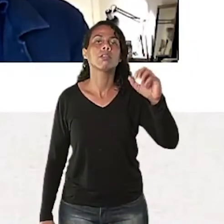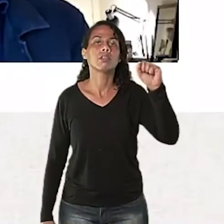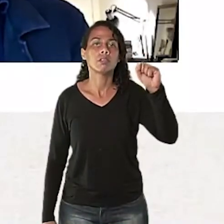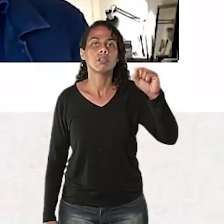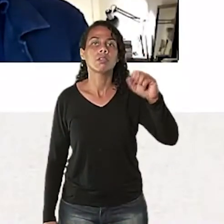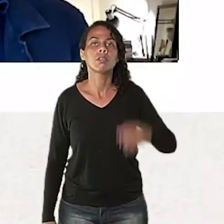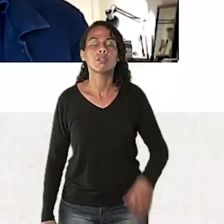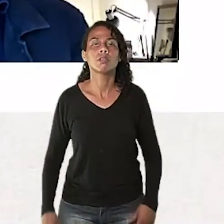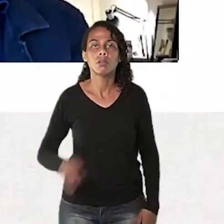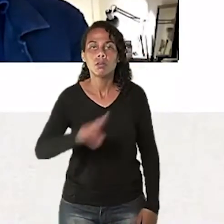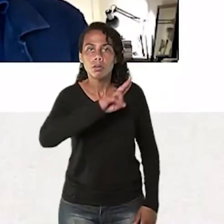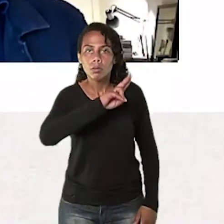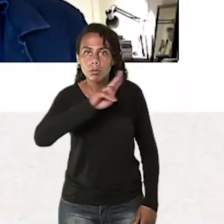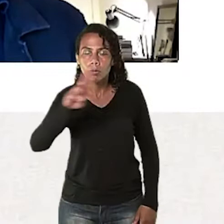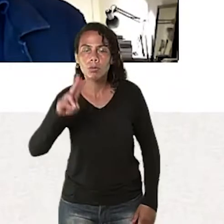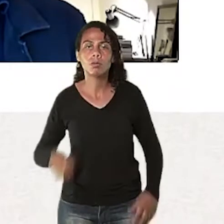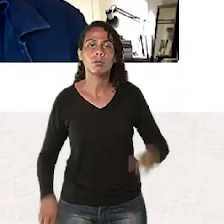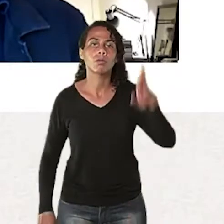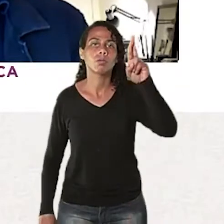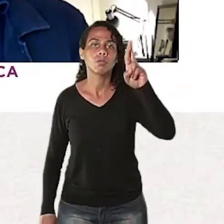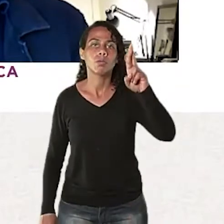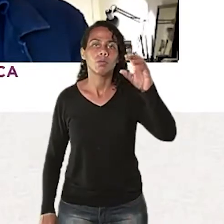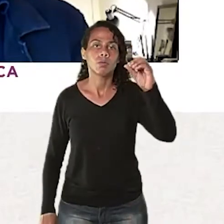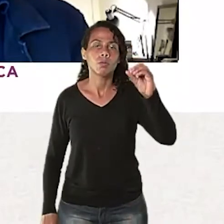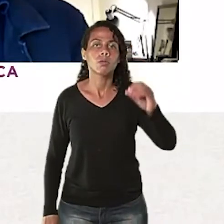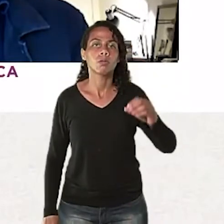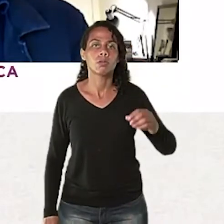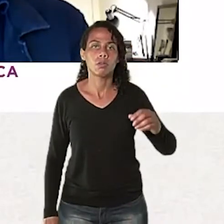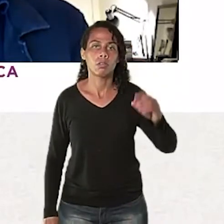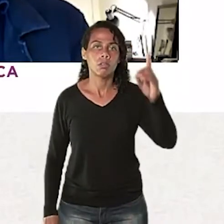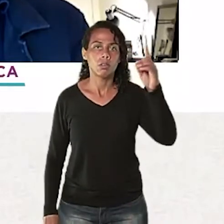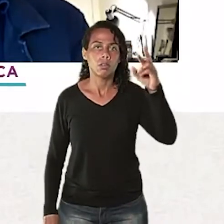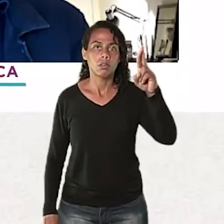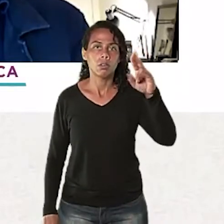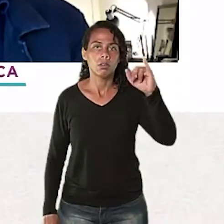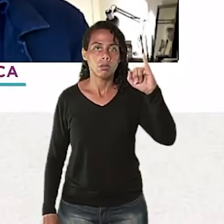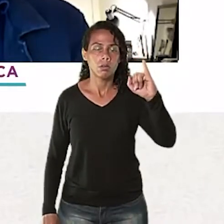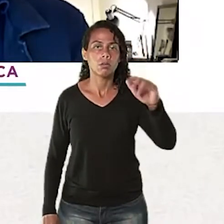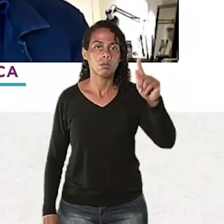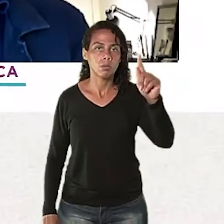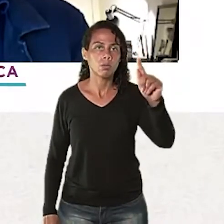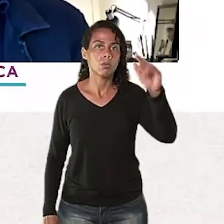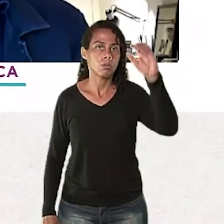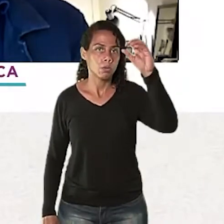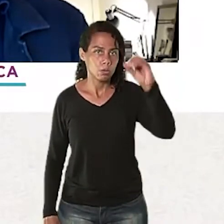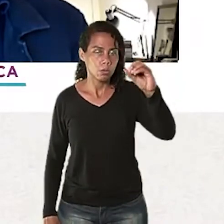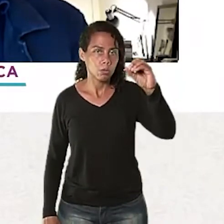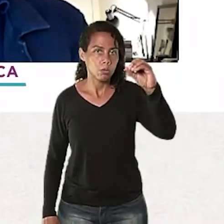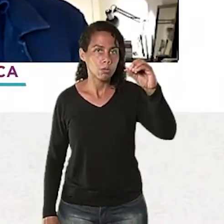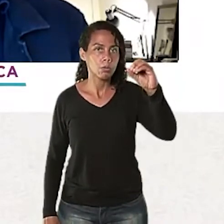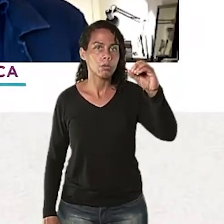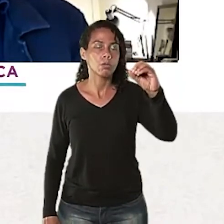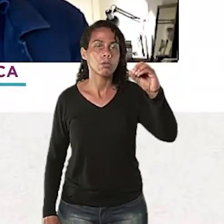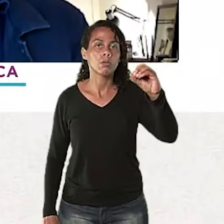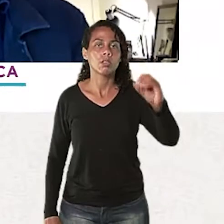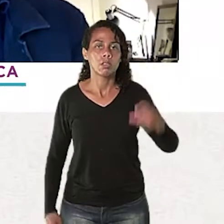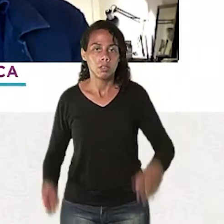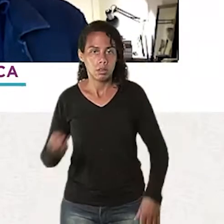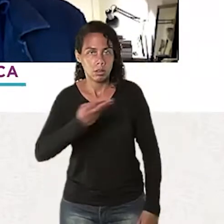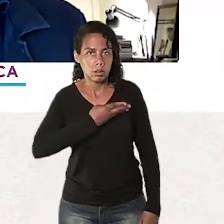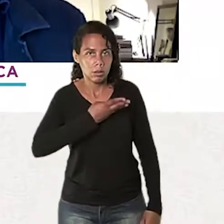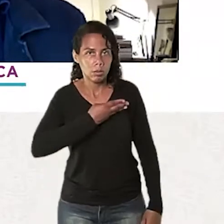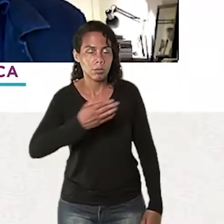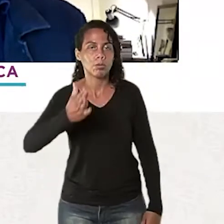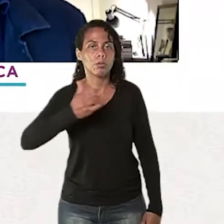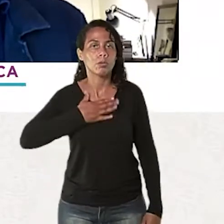o nosso abraço ao Rodrigo Lacerda, editor da Record, meu editor também, do meu livro, editor que levou o Cuenca para a Record,